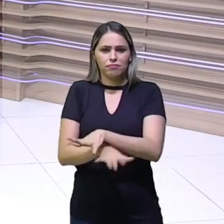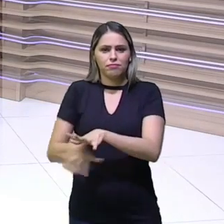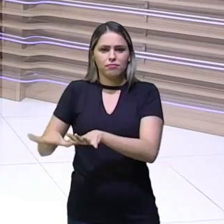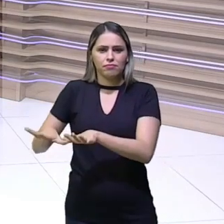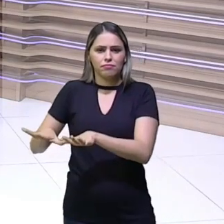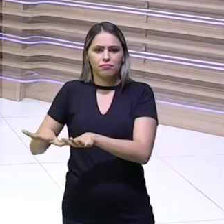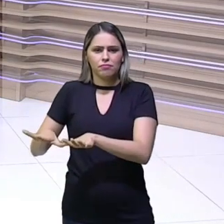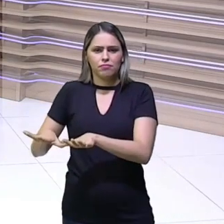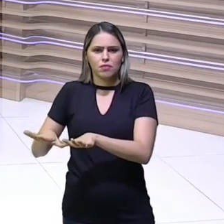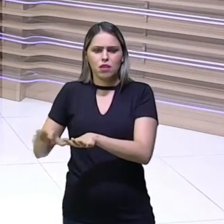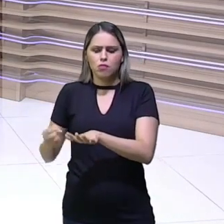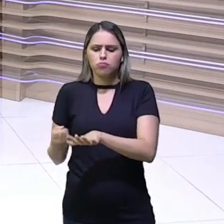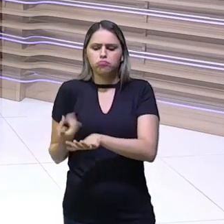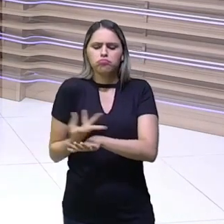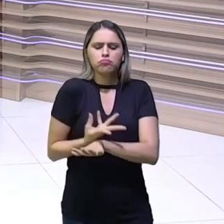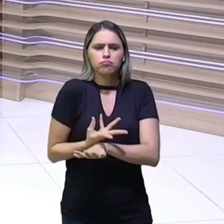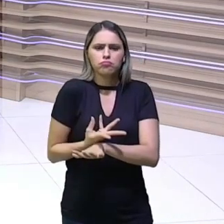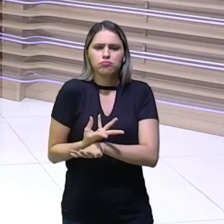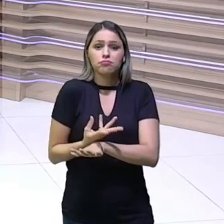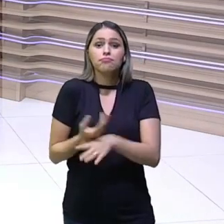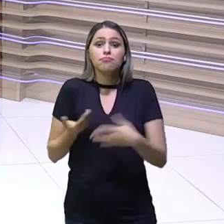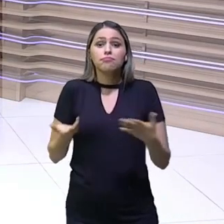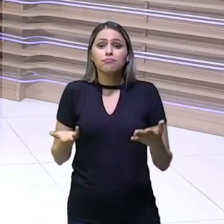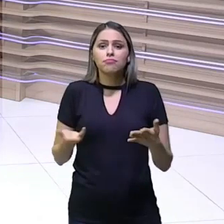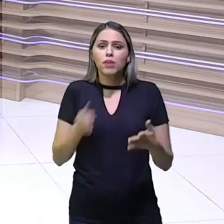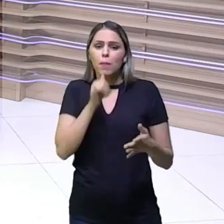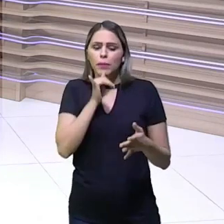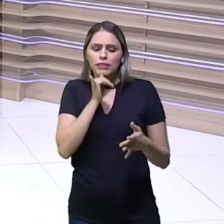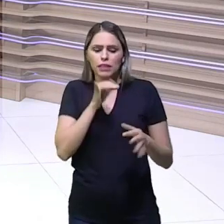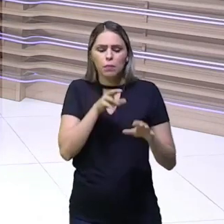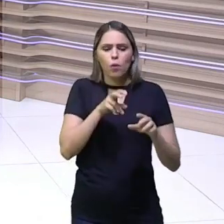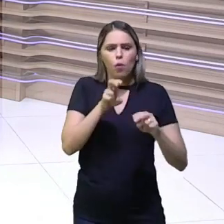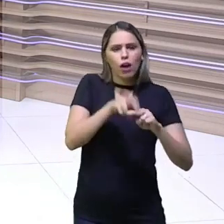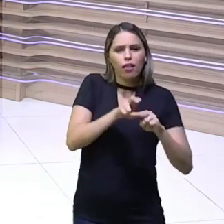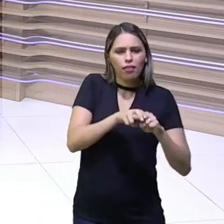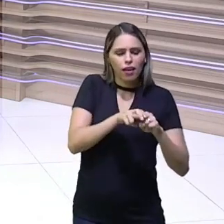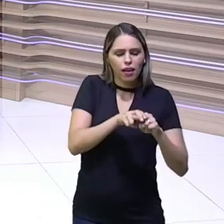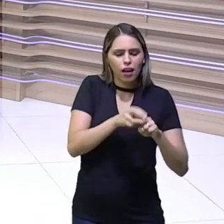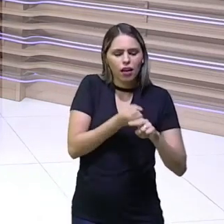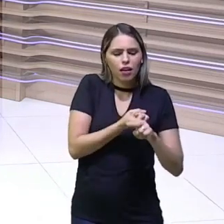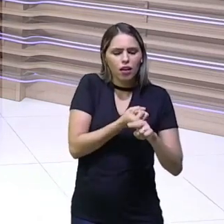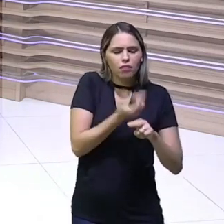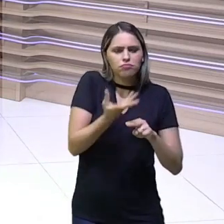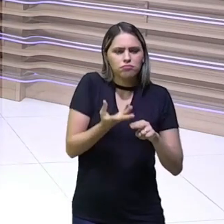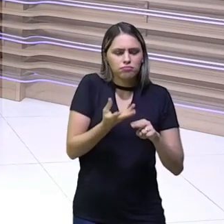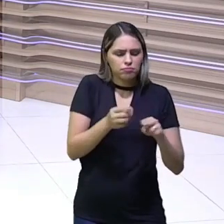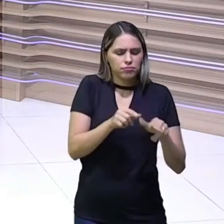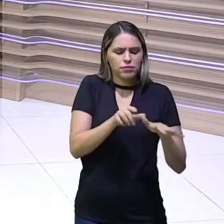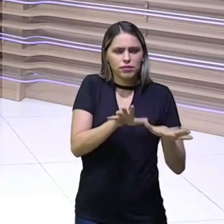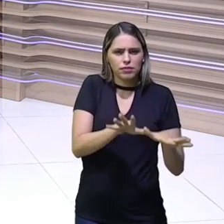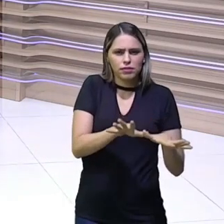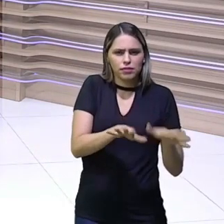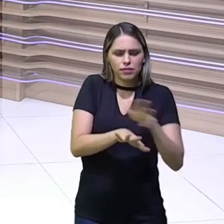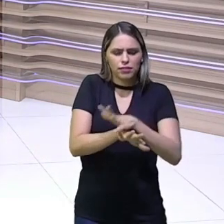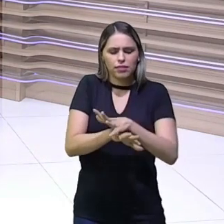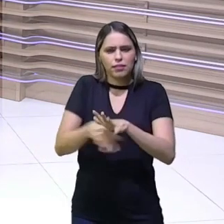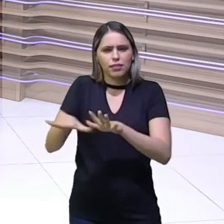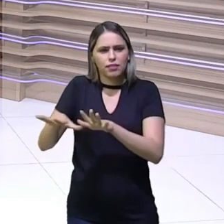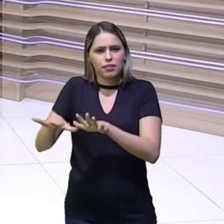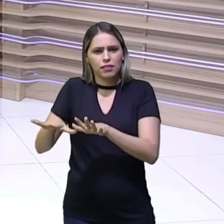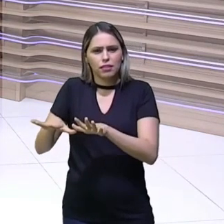Quantos palmos tem a minha carteira? Quantos palmos tem a porta da minha